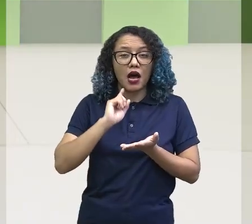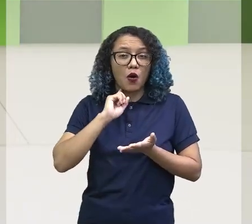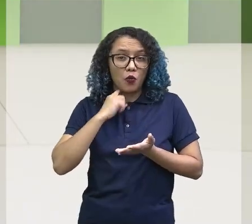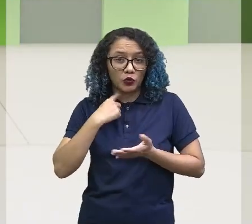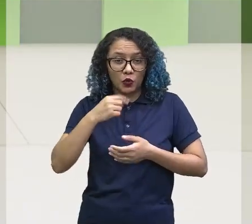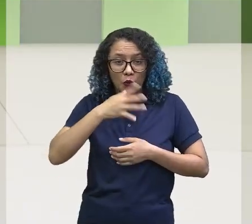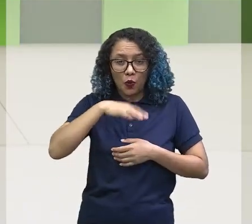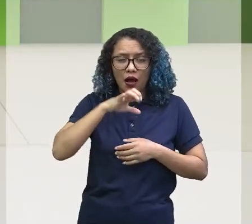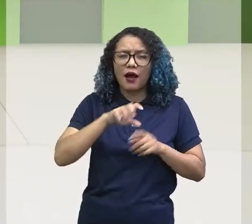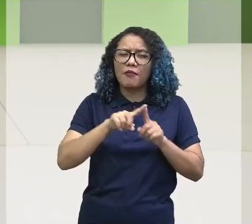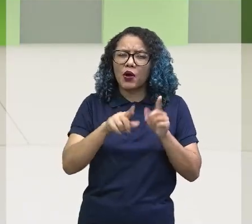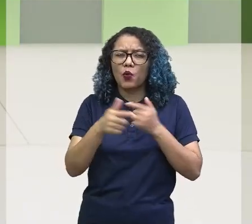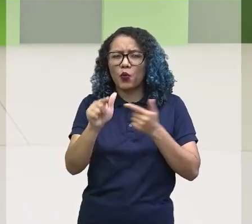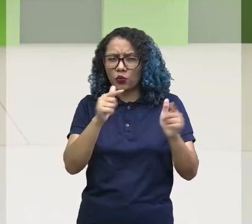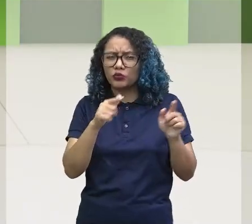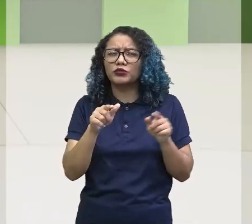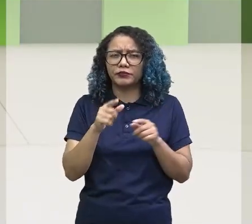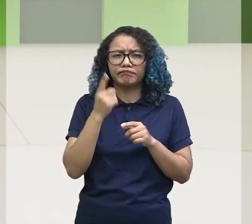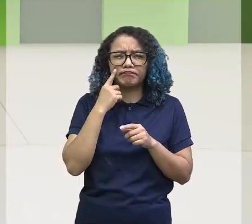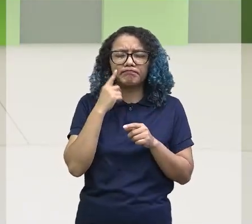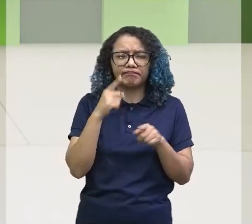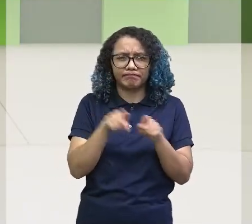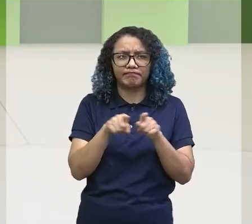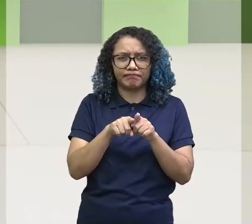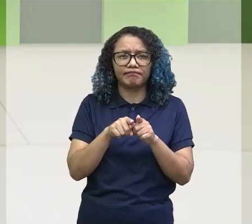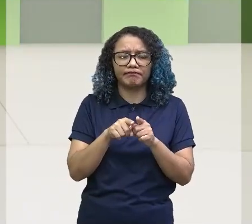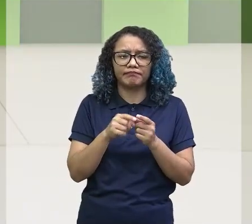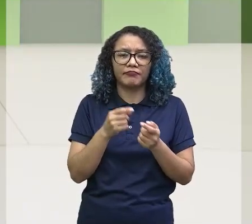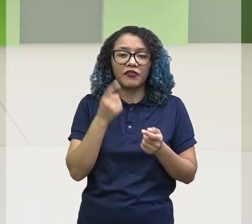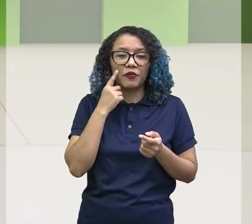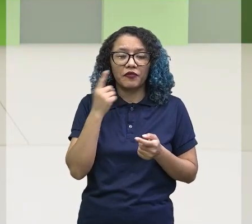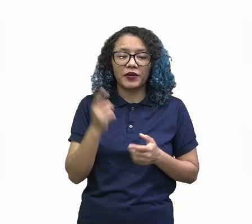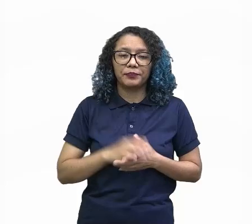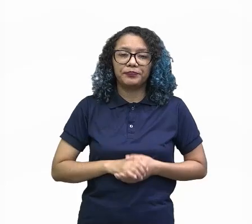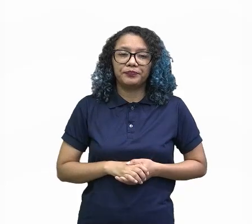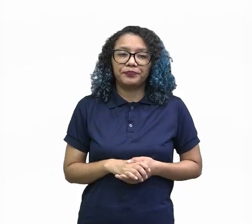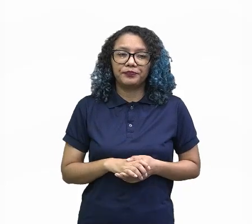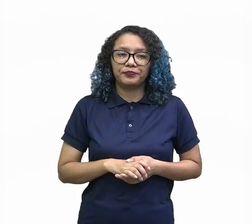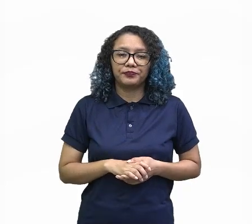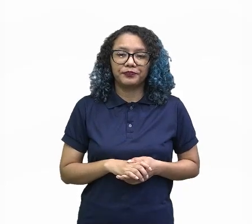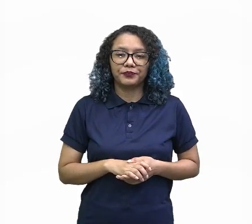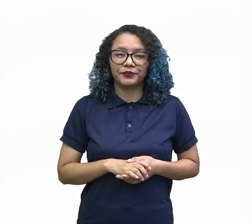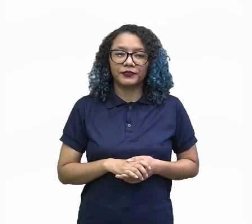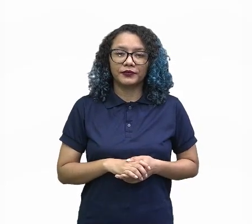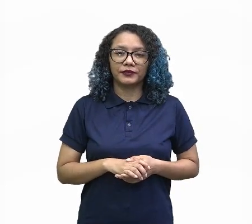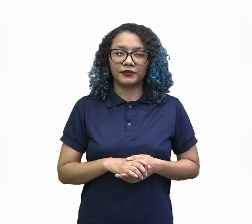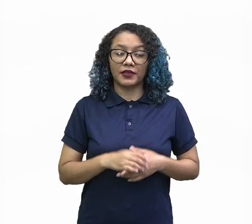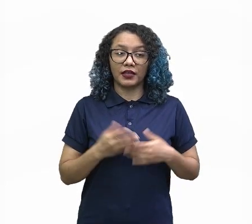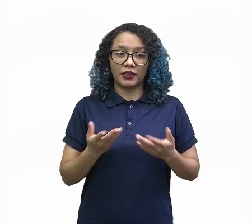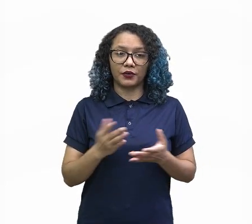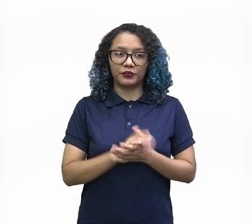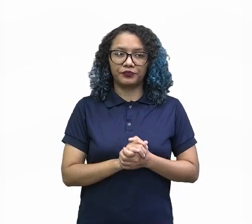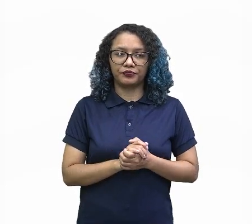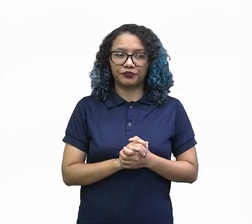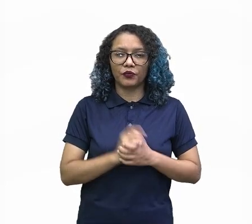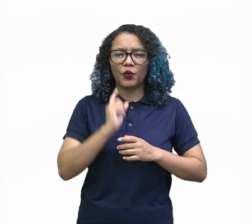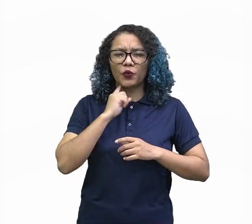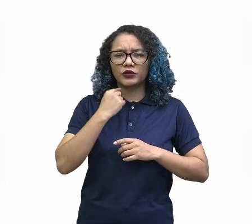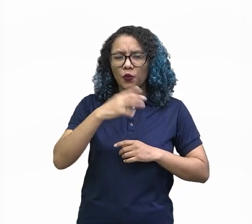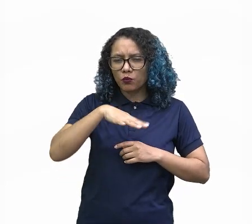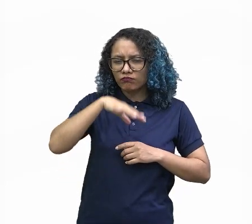outros exemplos também ao longo dessa aula. Vamos observar aí mais informações na próxima imagem. A poluição do ar, ou